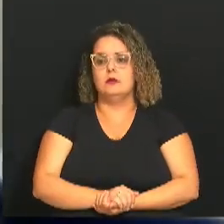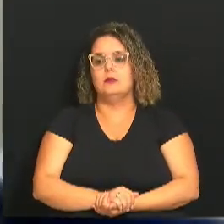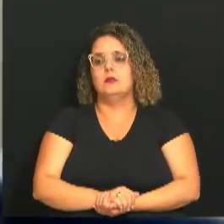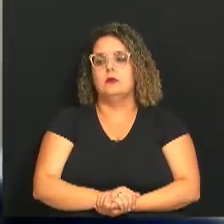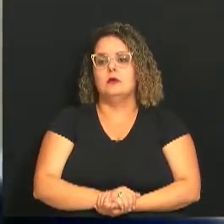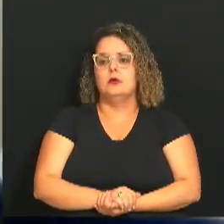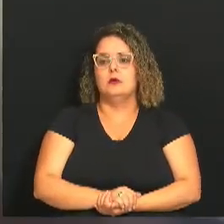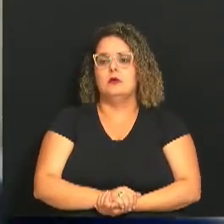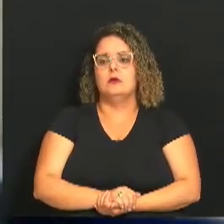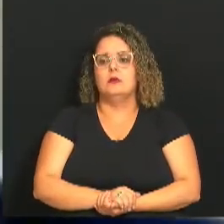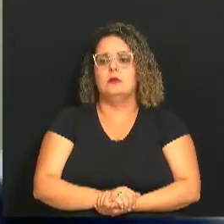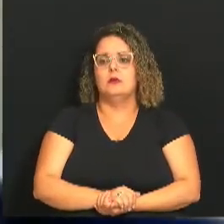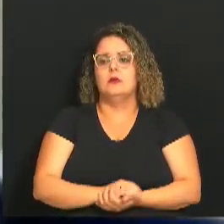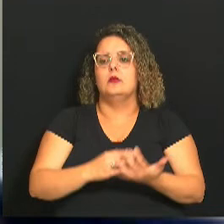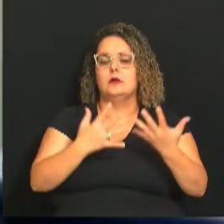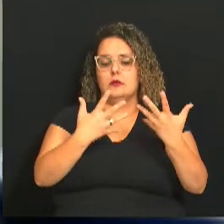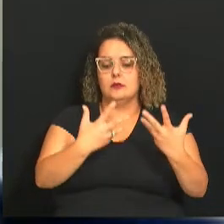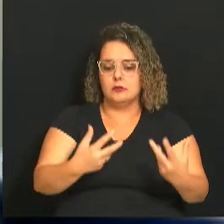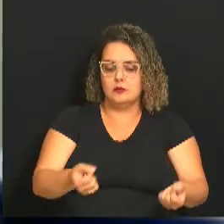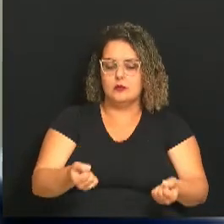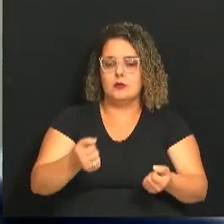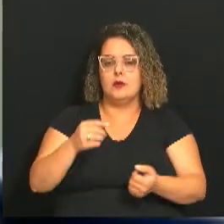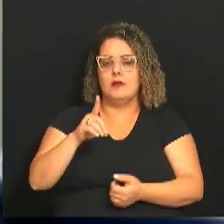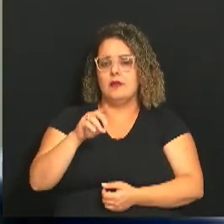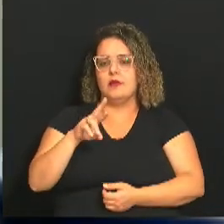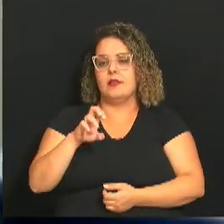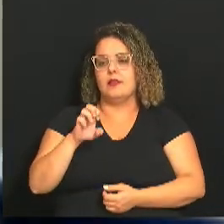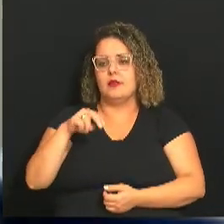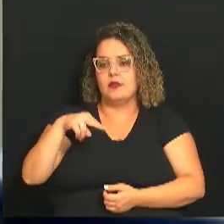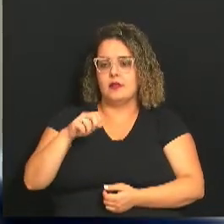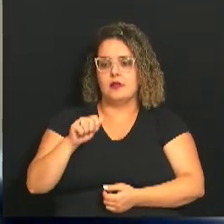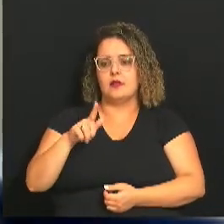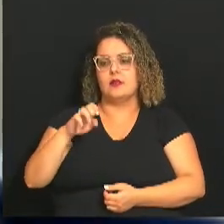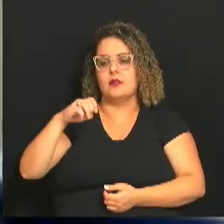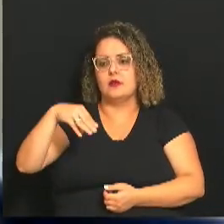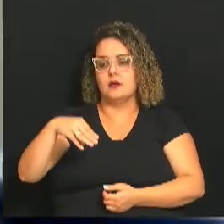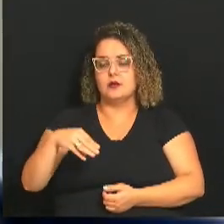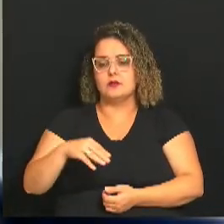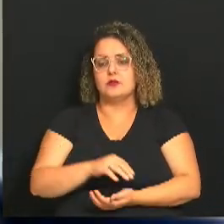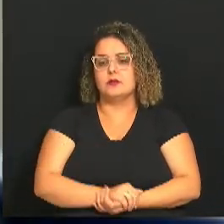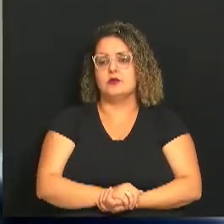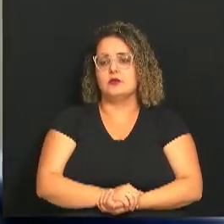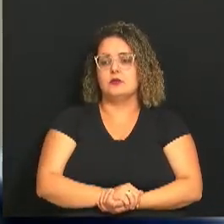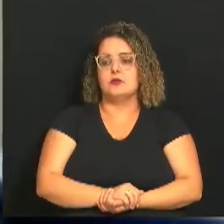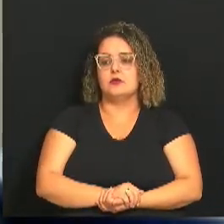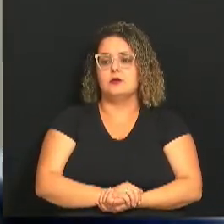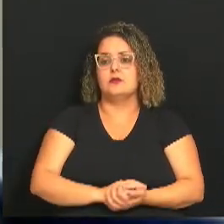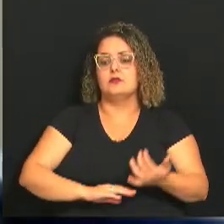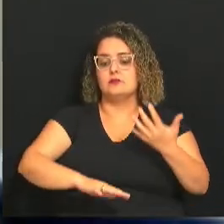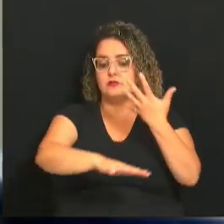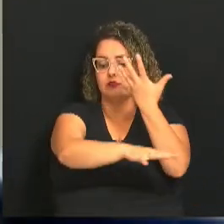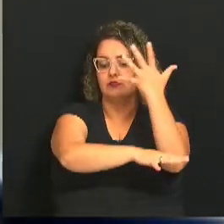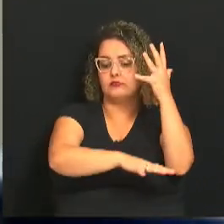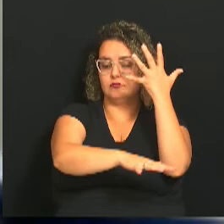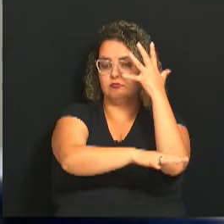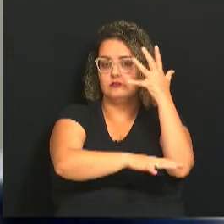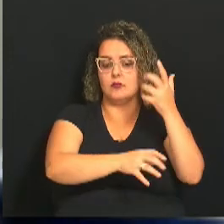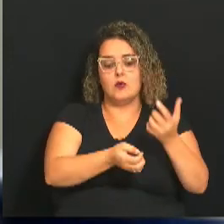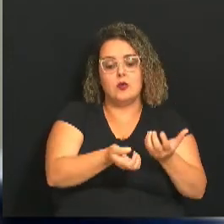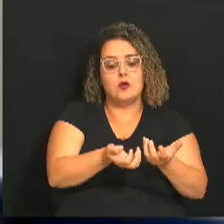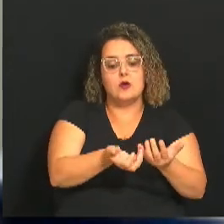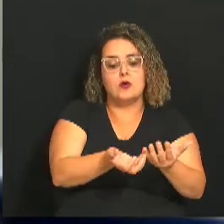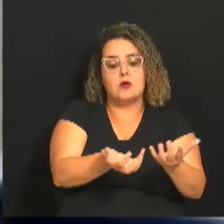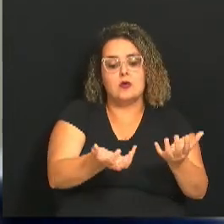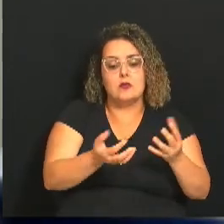a drenagem, né? A rede de drenagem. Então, você revitalizando a praça, você vai colocar grama onde está a